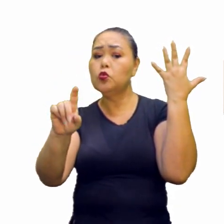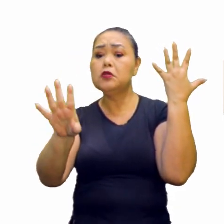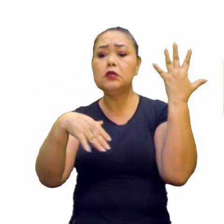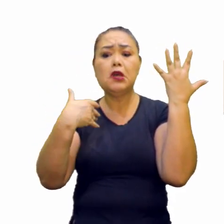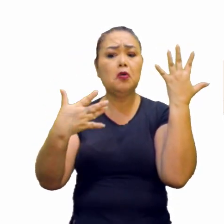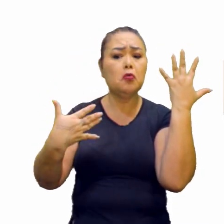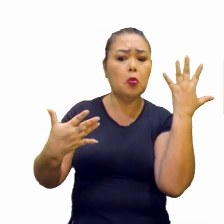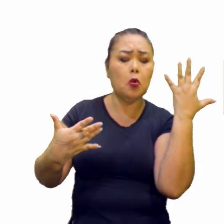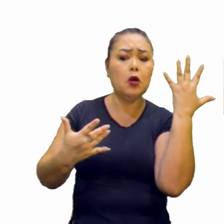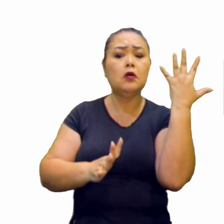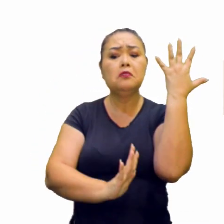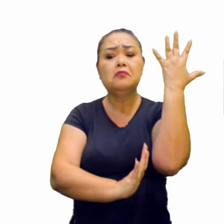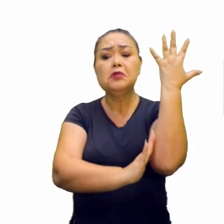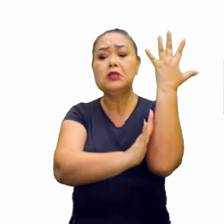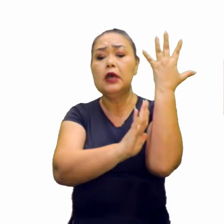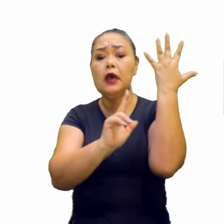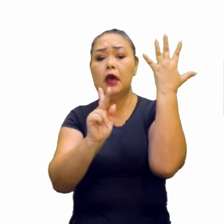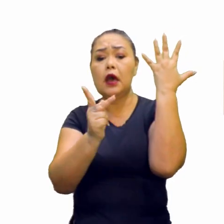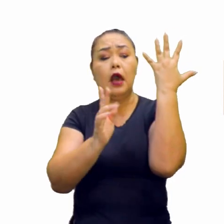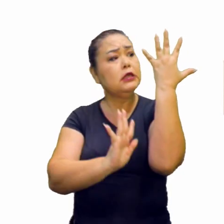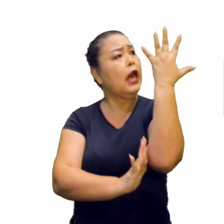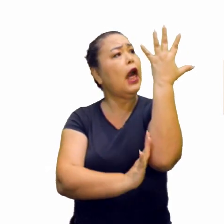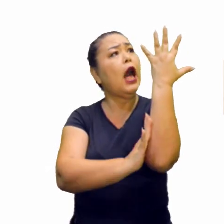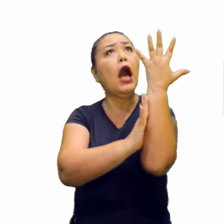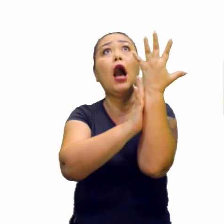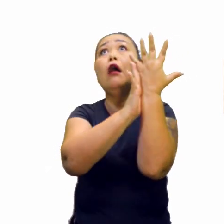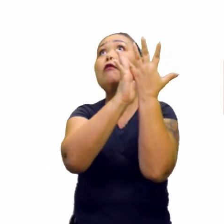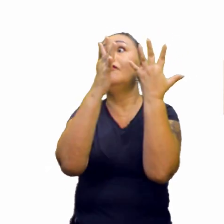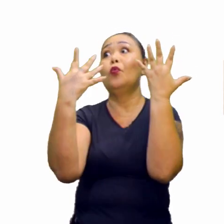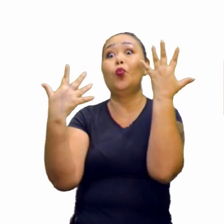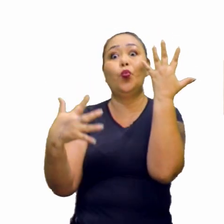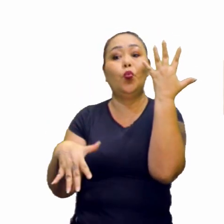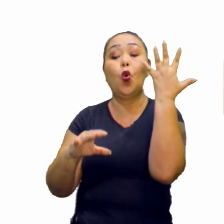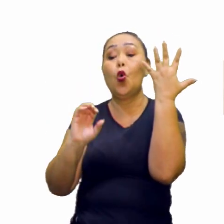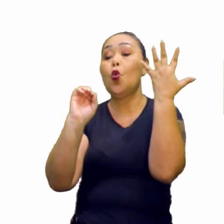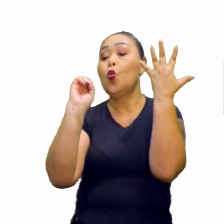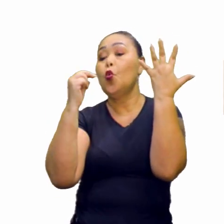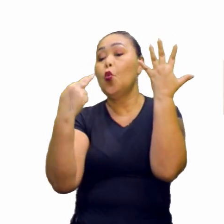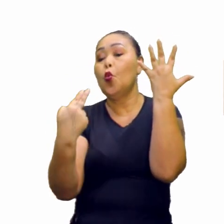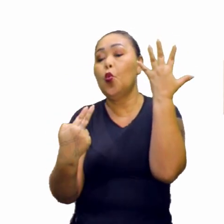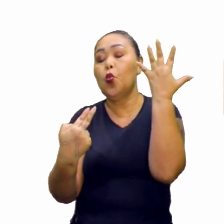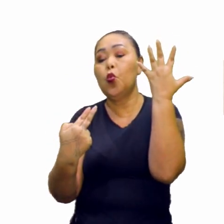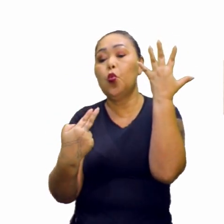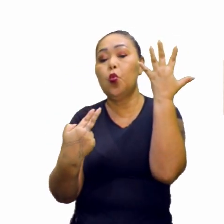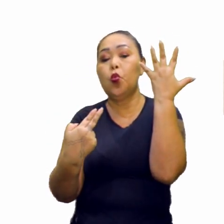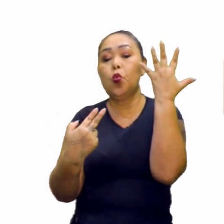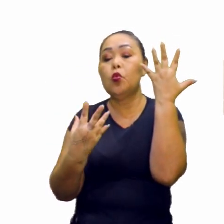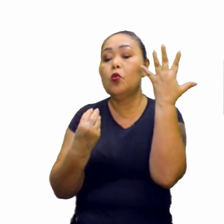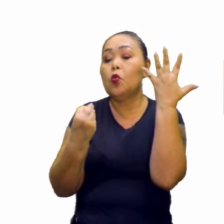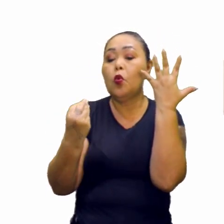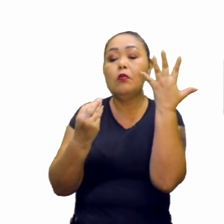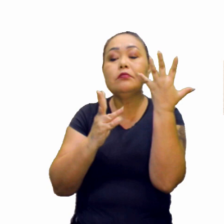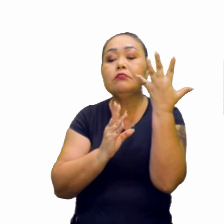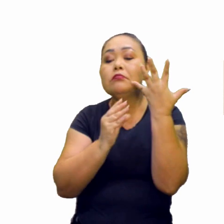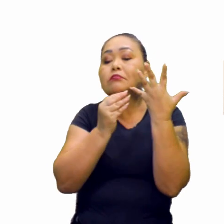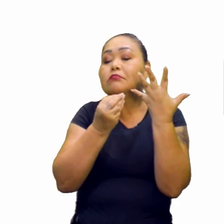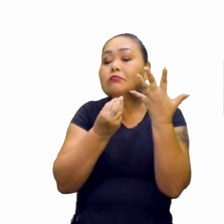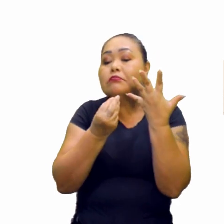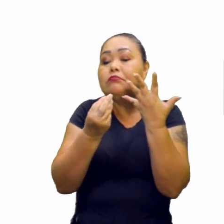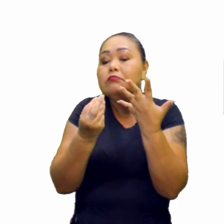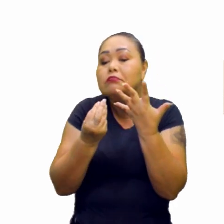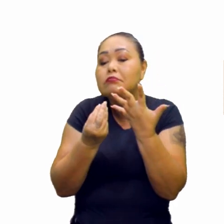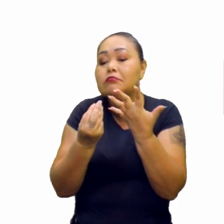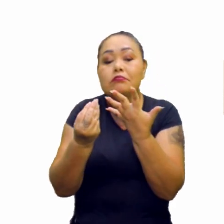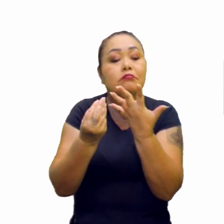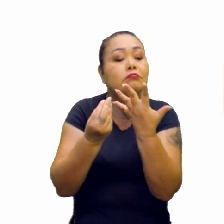lenhosa ou herbária, se é aquela árvore, né? Ou a condução de como você vai direcionar